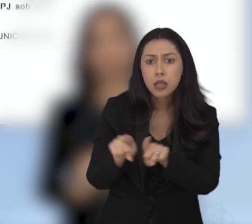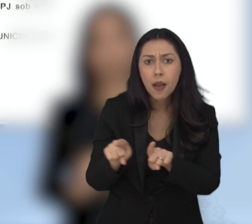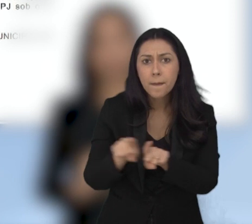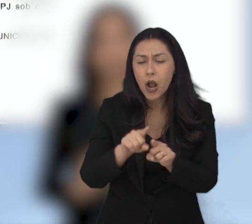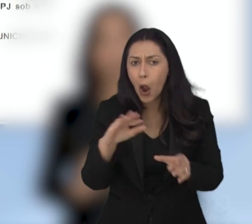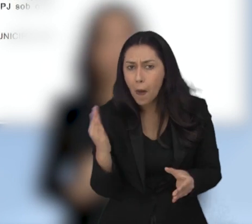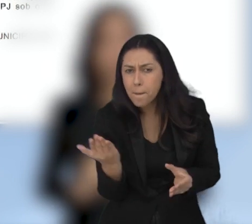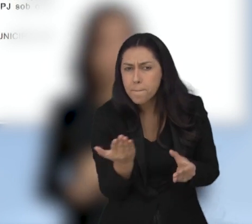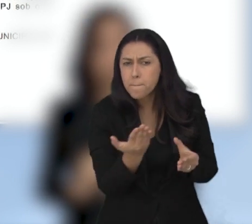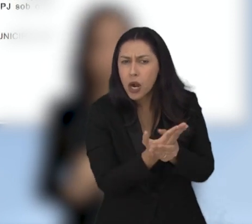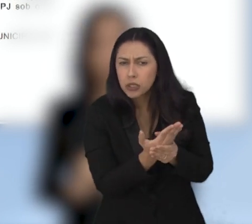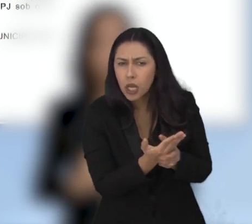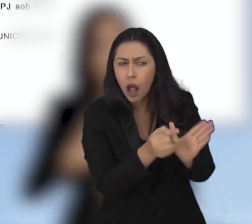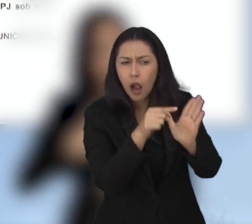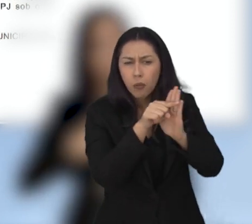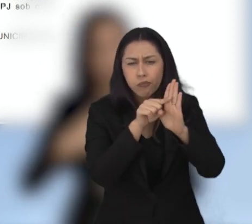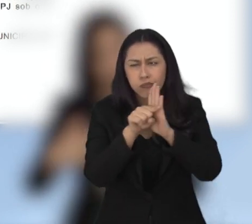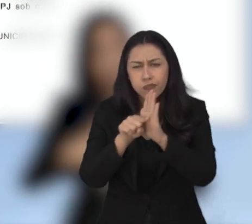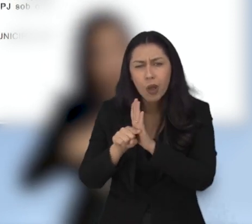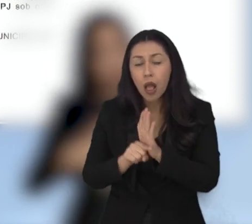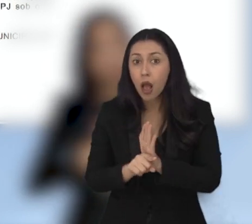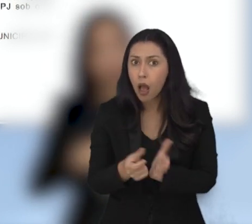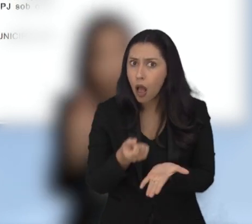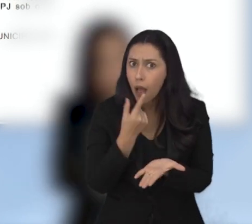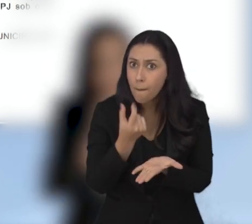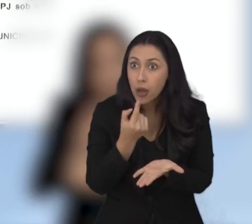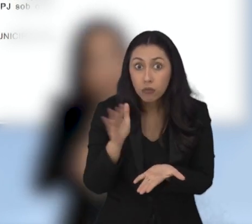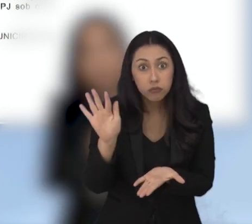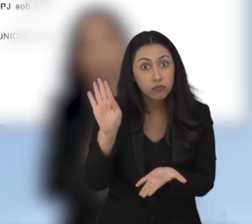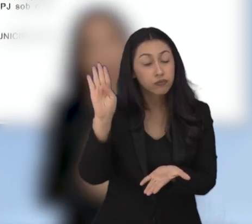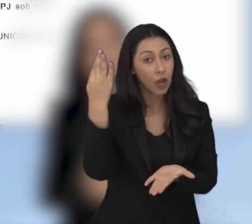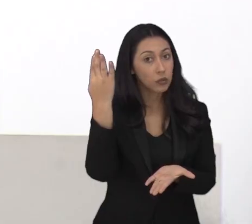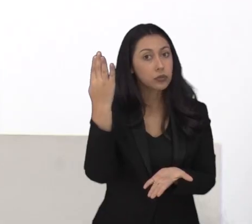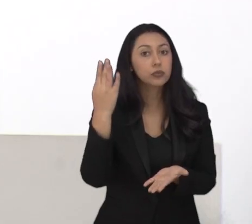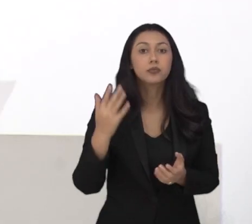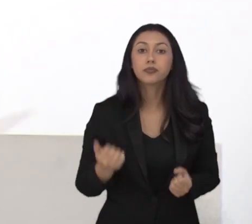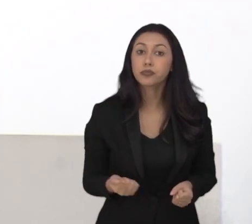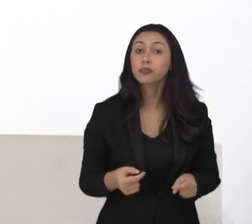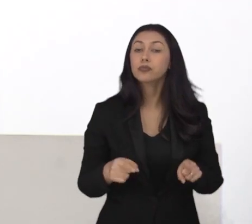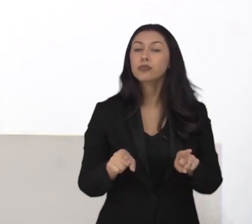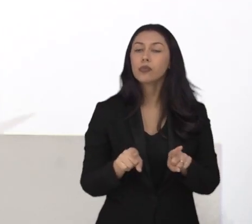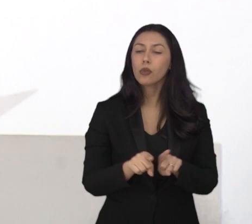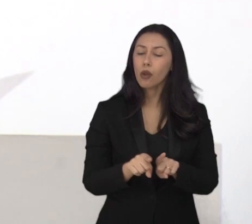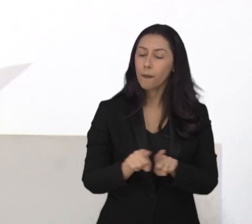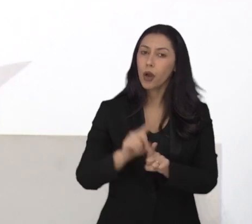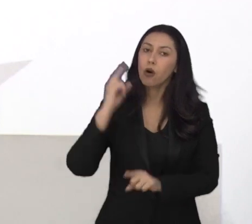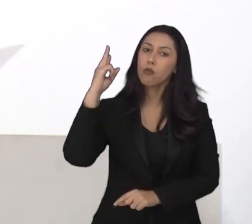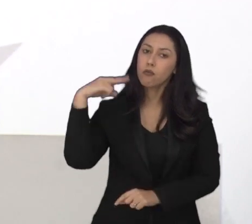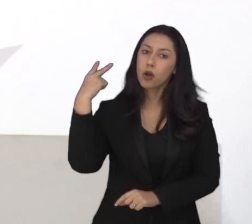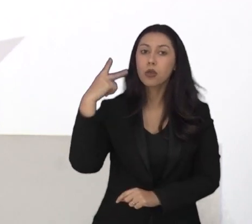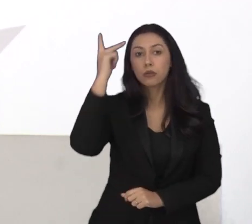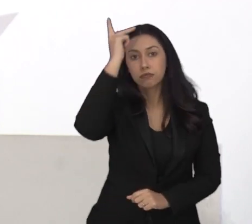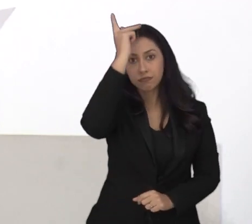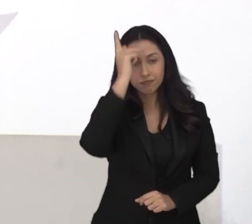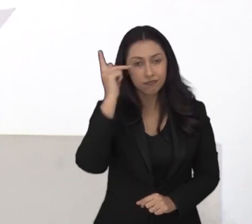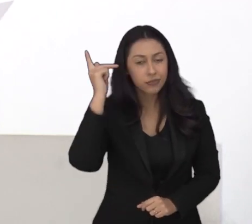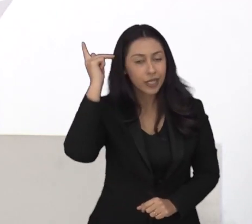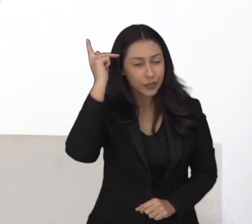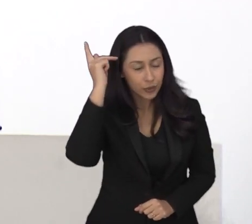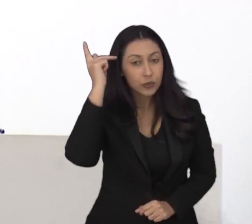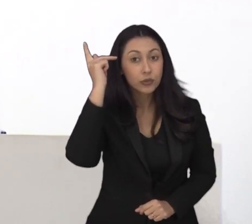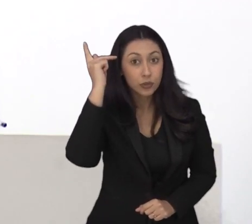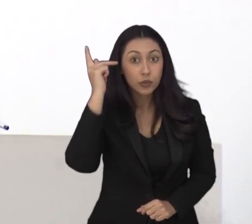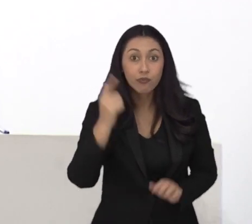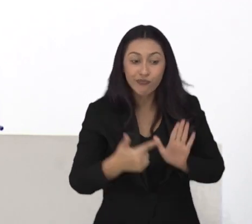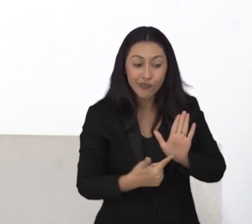da Justiça que apura fornecimento de remédio falsificado na cidade. Outro orador a usar o período do pinga-fogo, o vereador